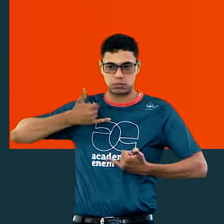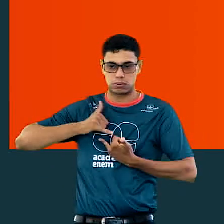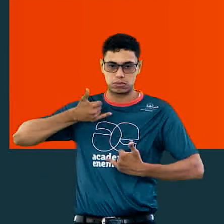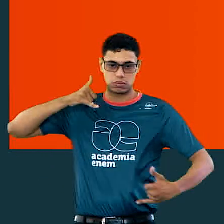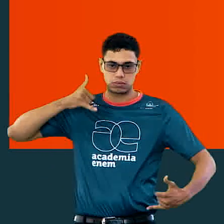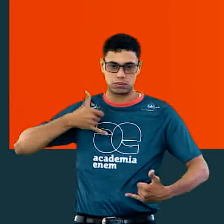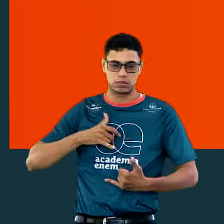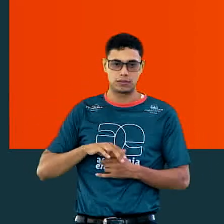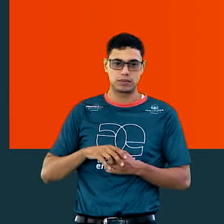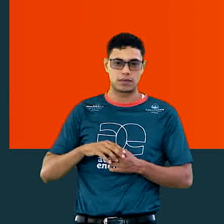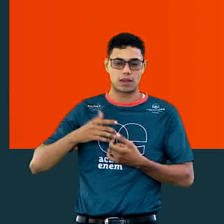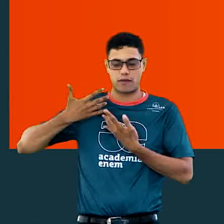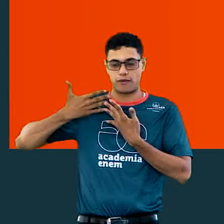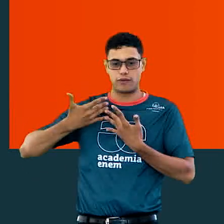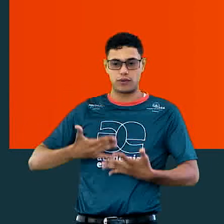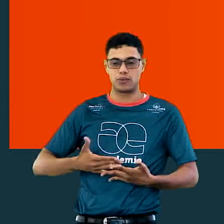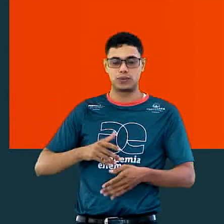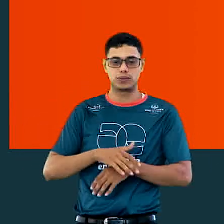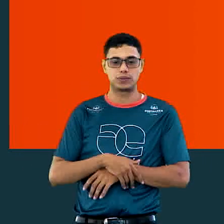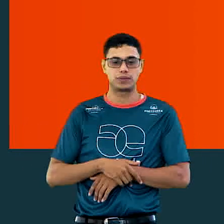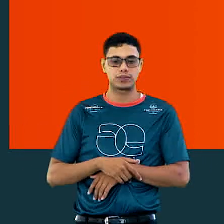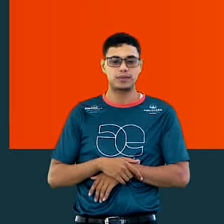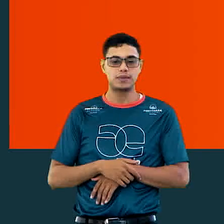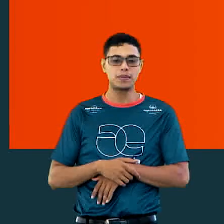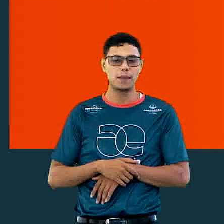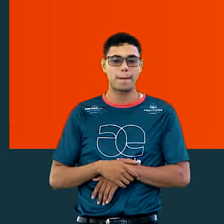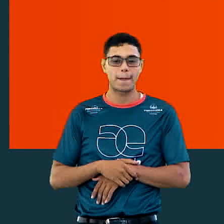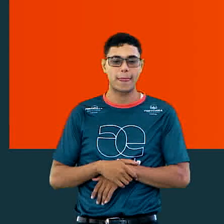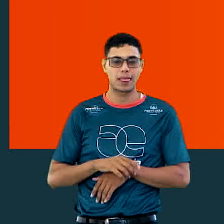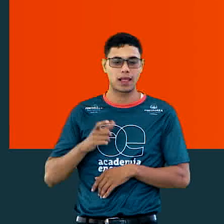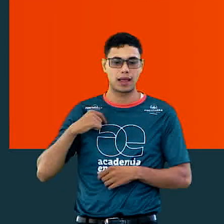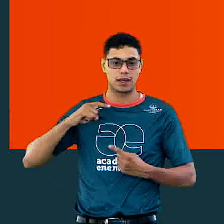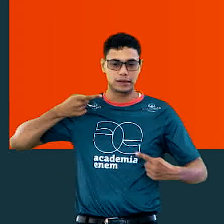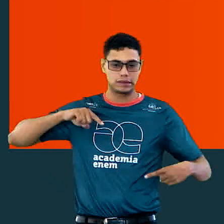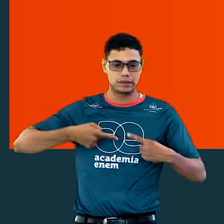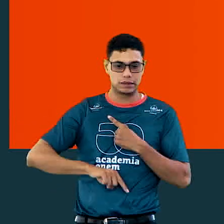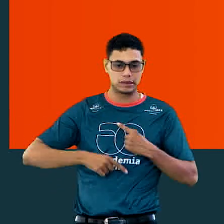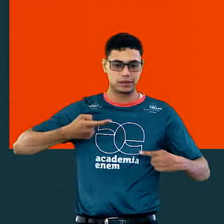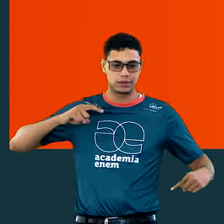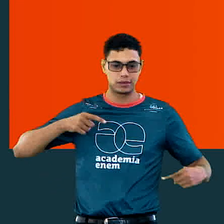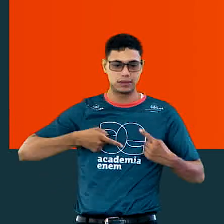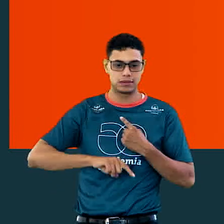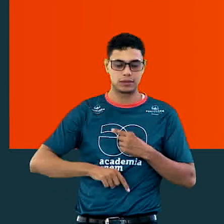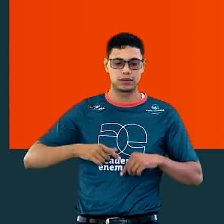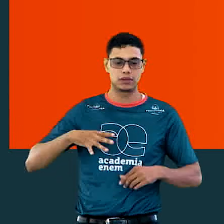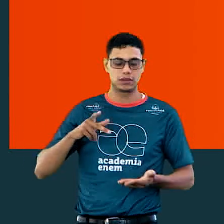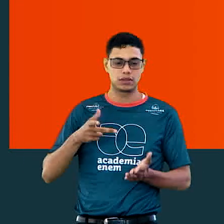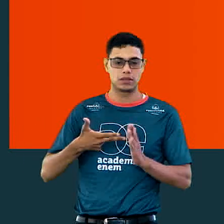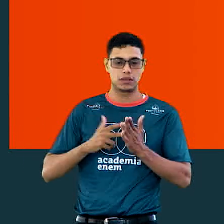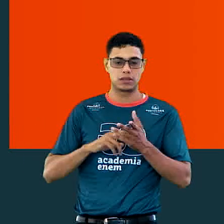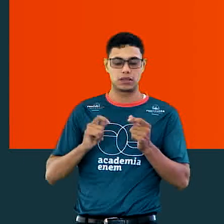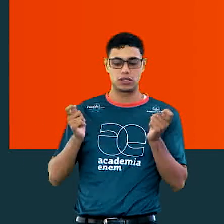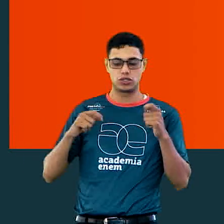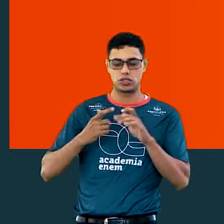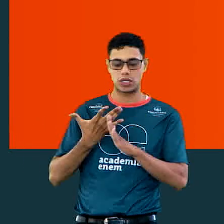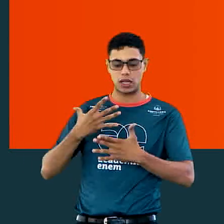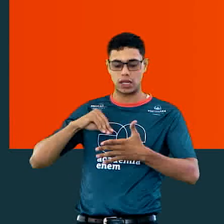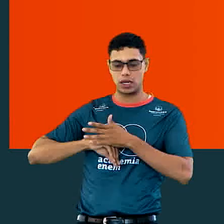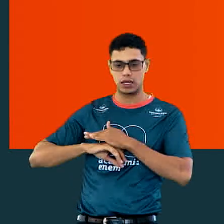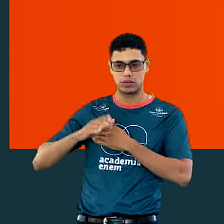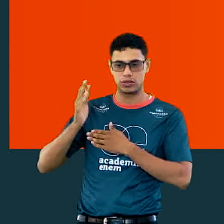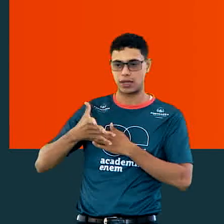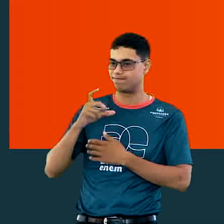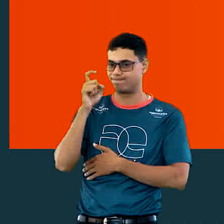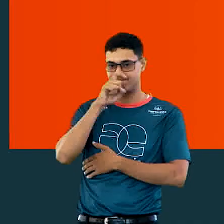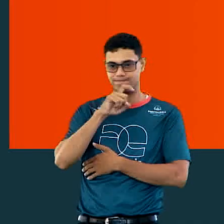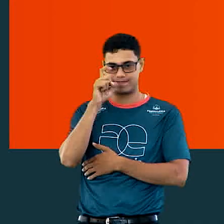elétrica, fluxo de cargas, cargas atravessando. Professor, então quer dizer que essa corrente já estava lá.